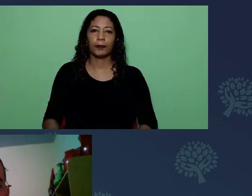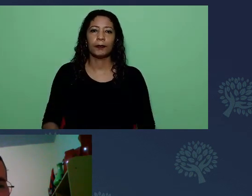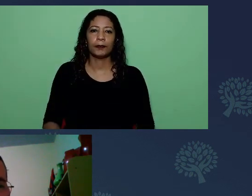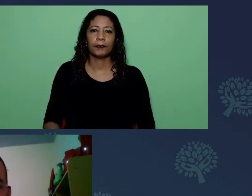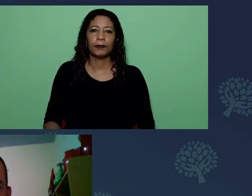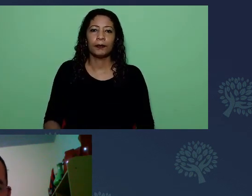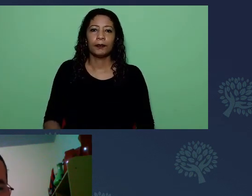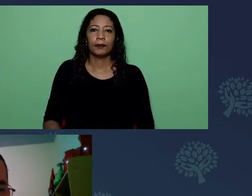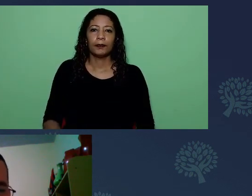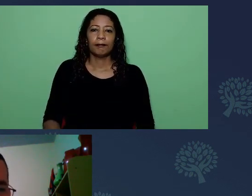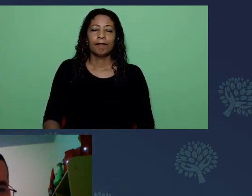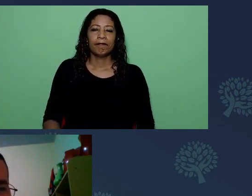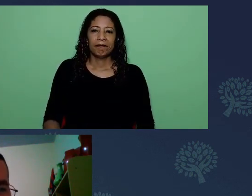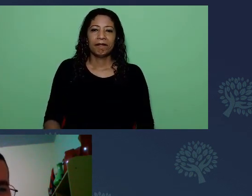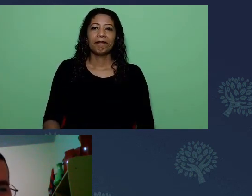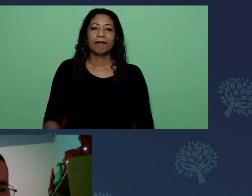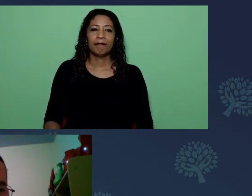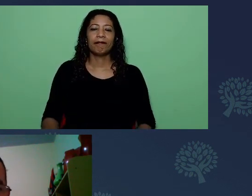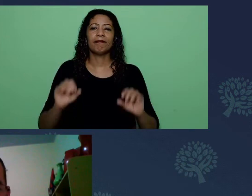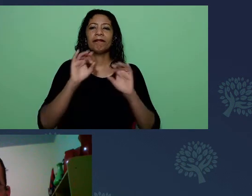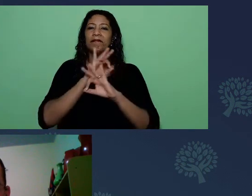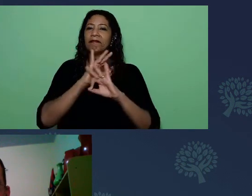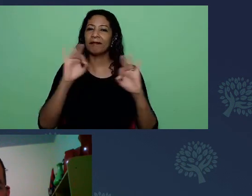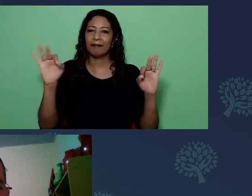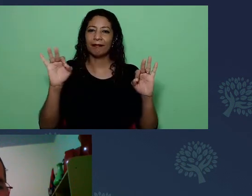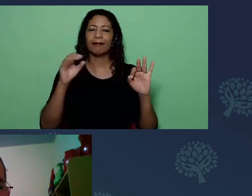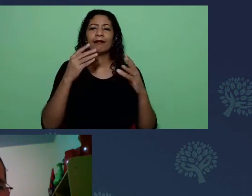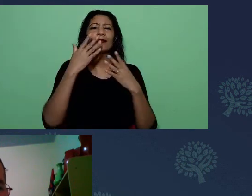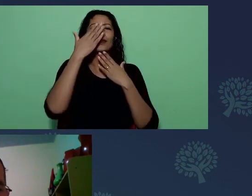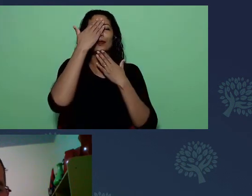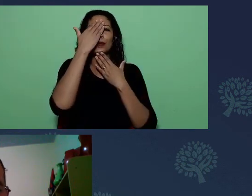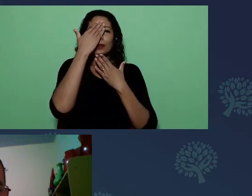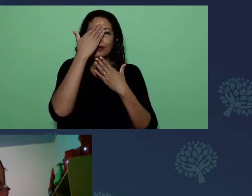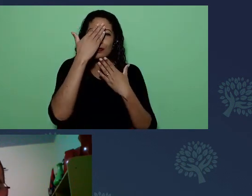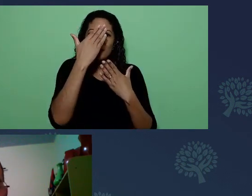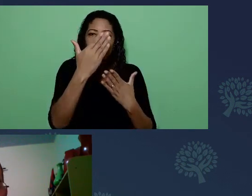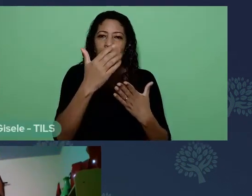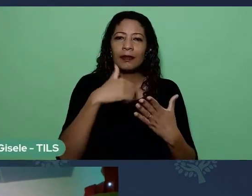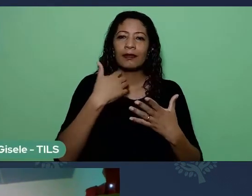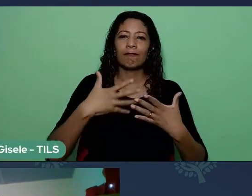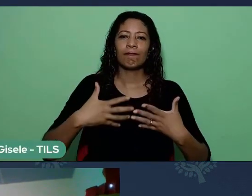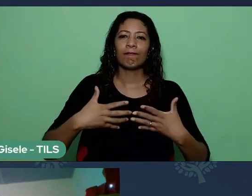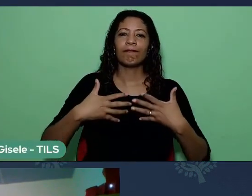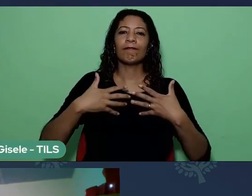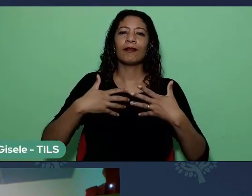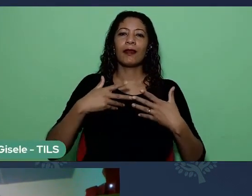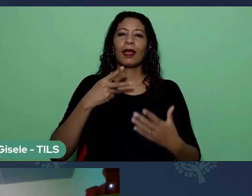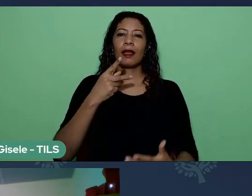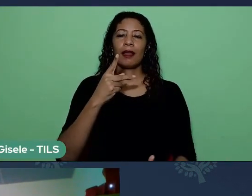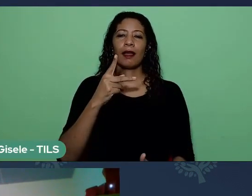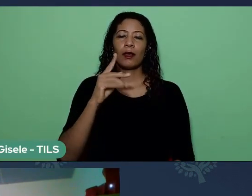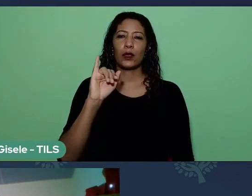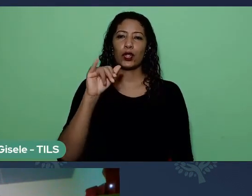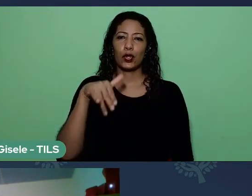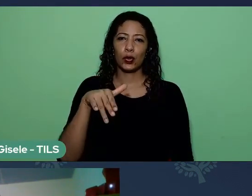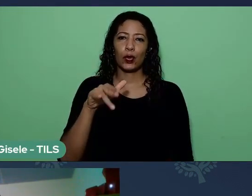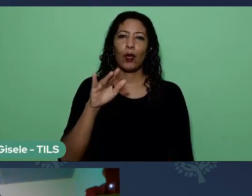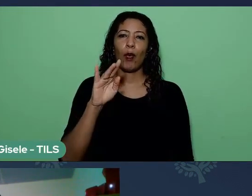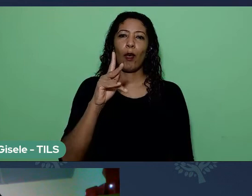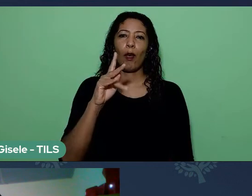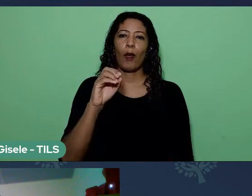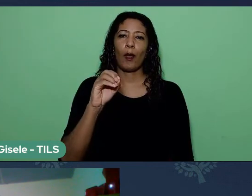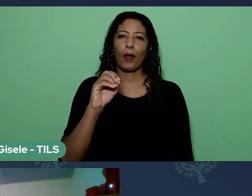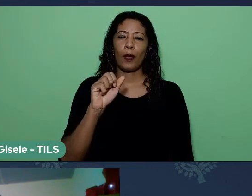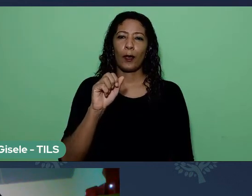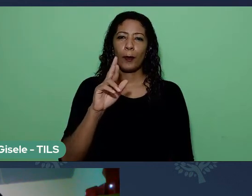Doutor Paulo, incrível. Muitíssimo obrigado. É uma honra para a gente, né? A Fundação ProAr, que é parceira aí, não somente